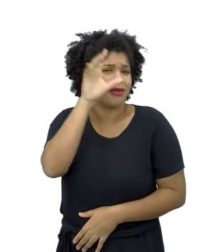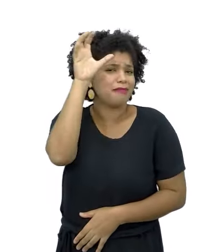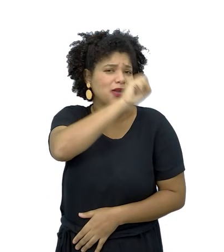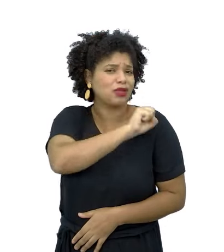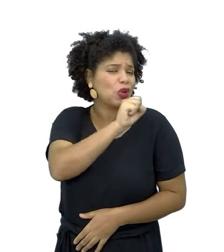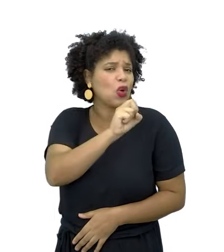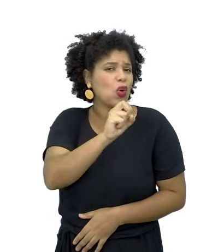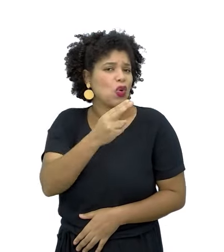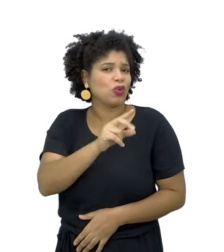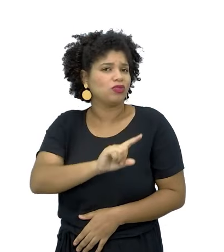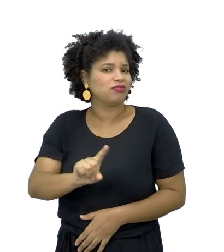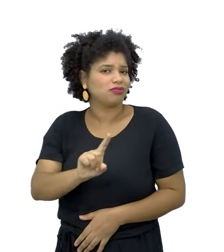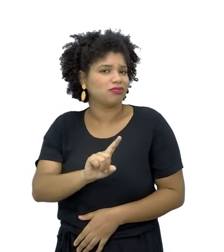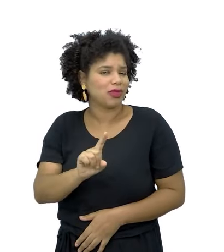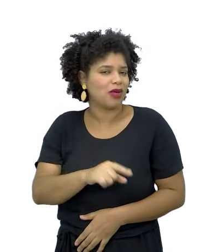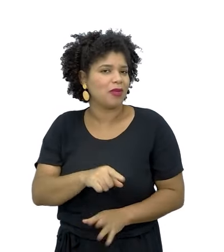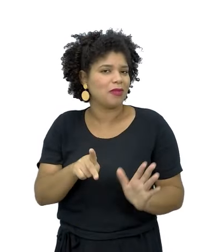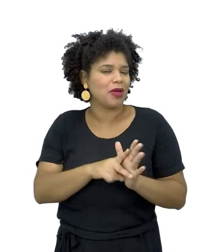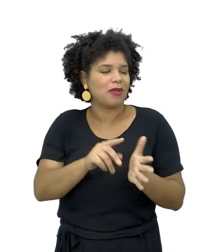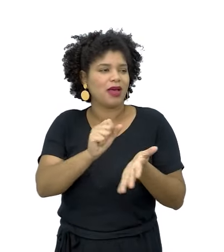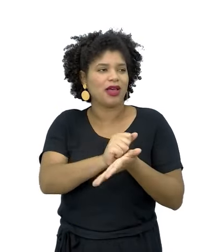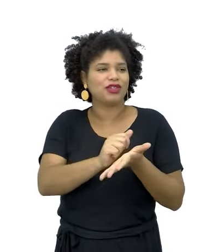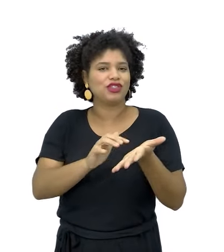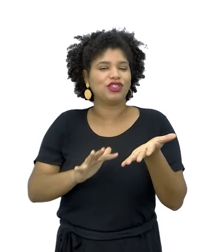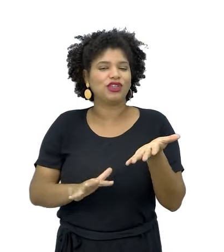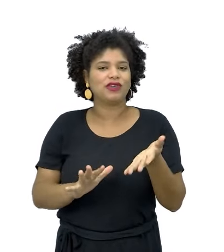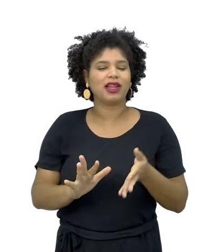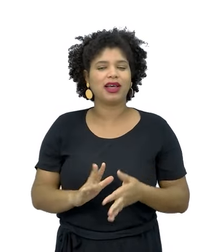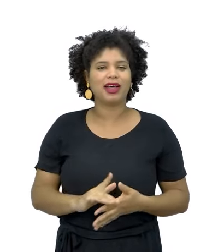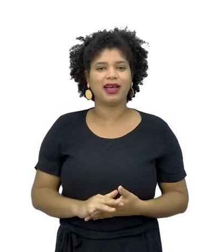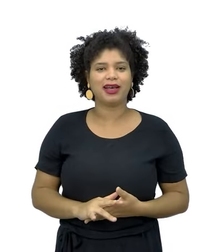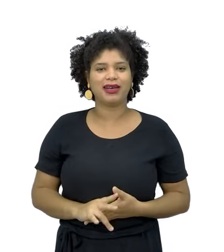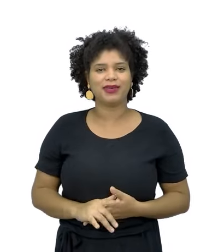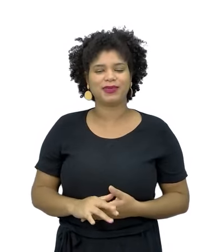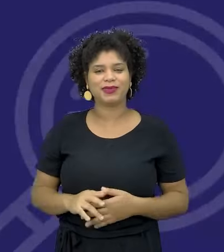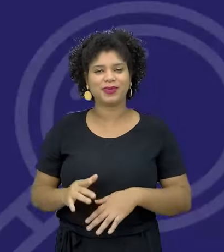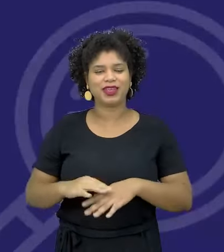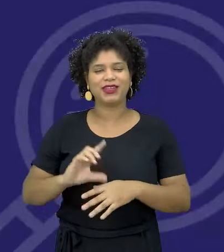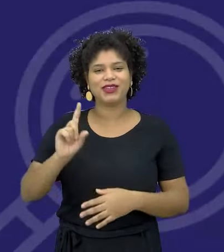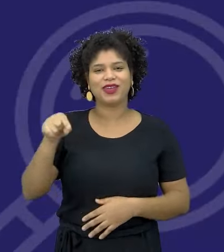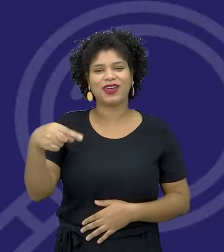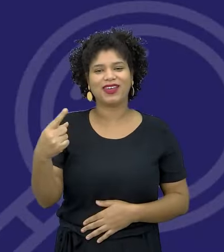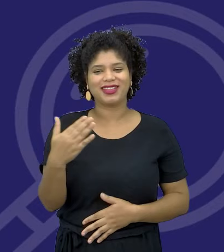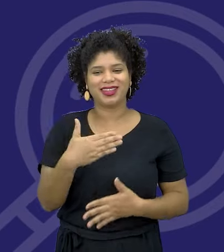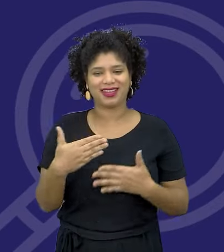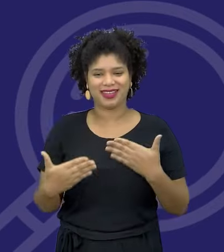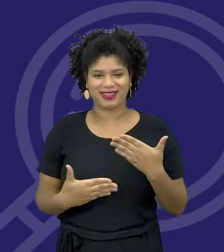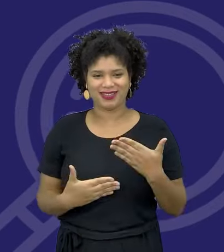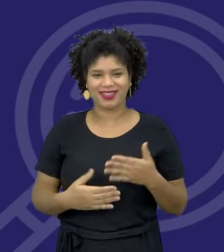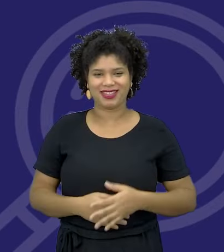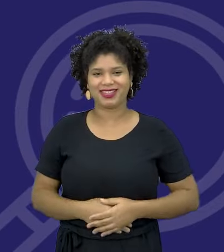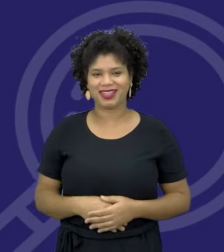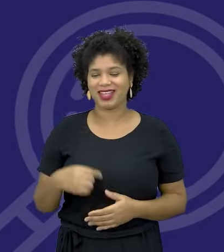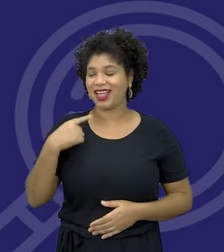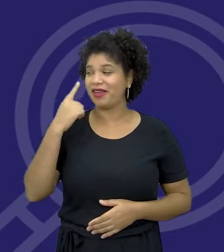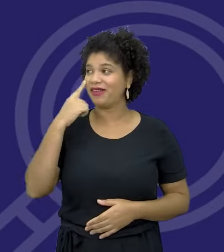não, né, a atividade. No próximo slide, a gente vai